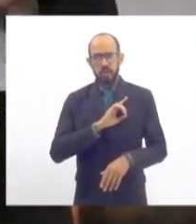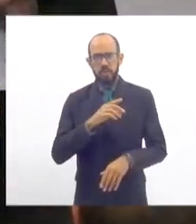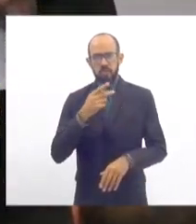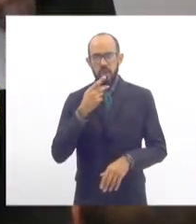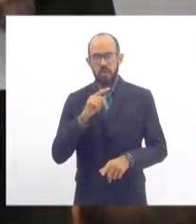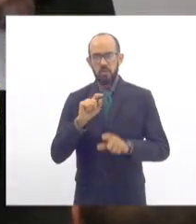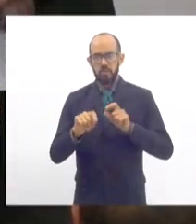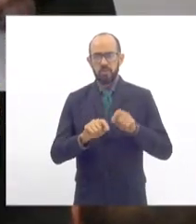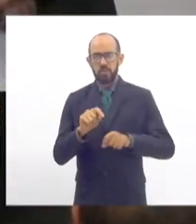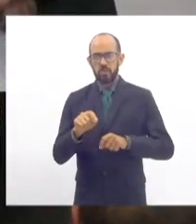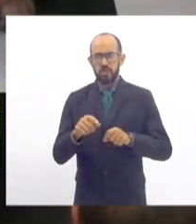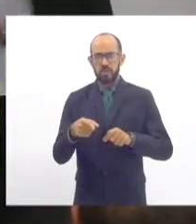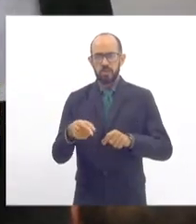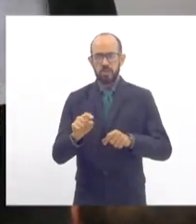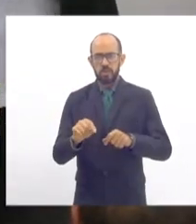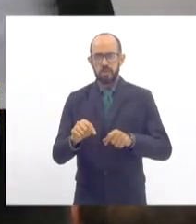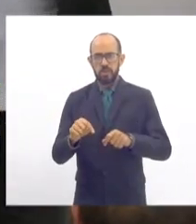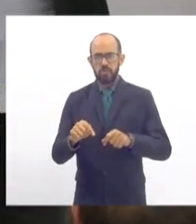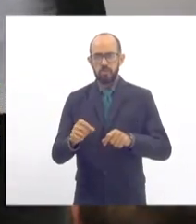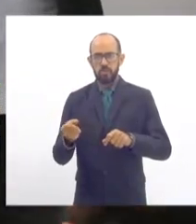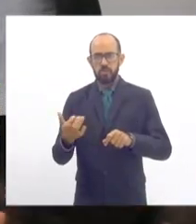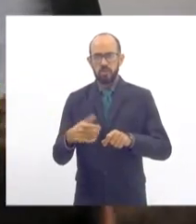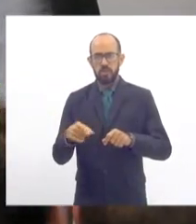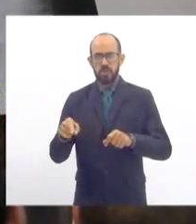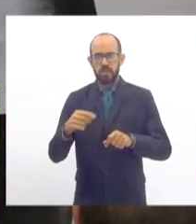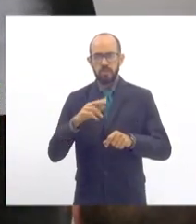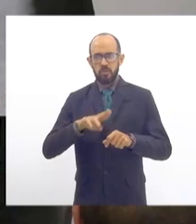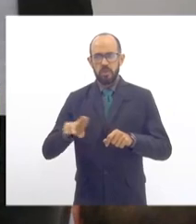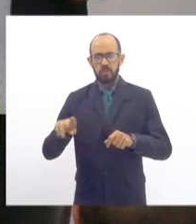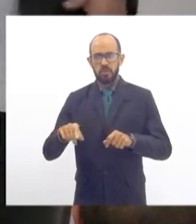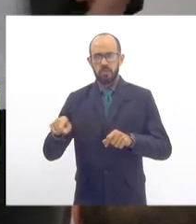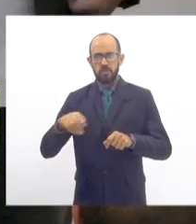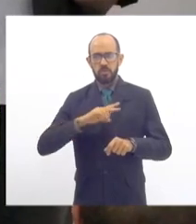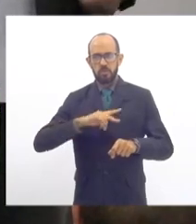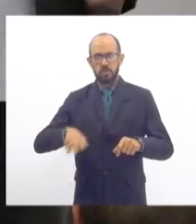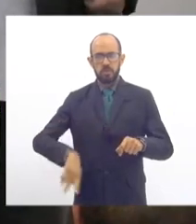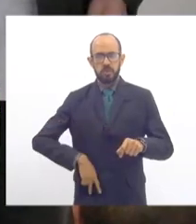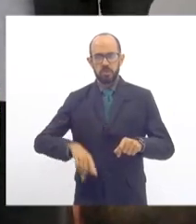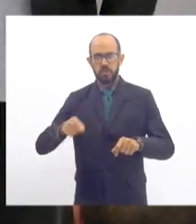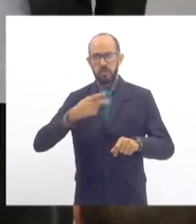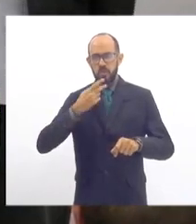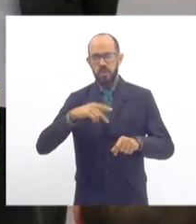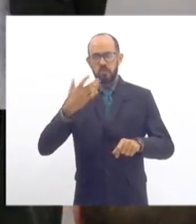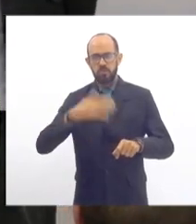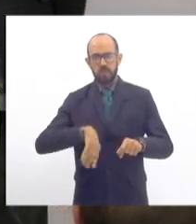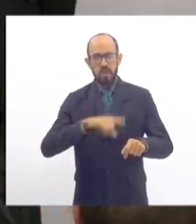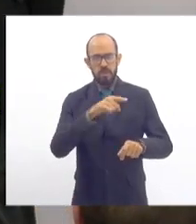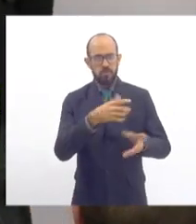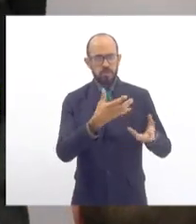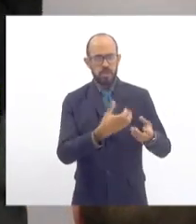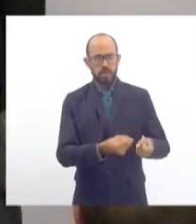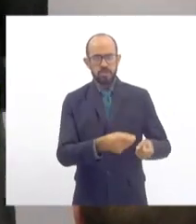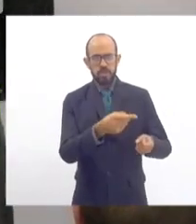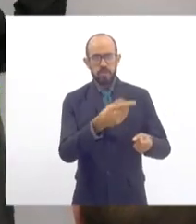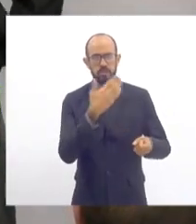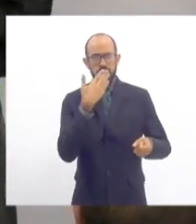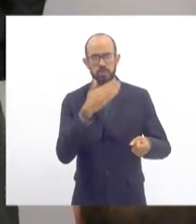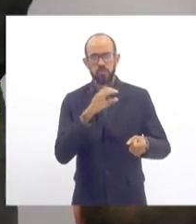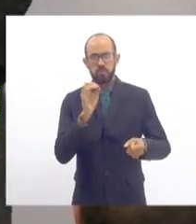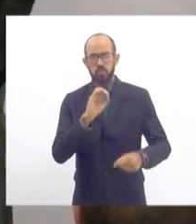porque ele estava sendo nomeado presidente, ele falou, eu não quero que você aceite pedido